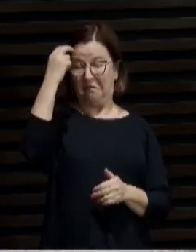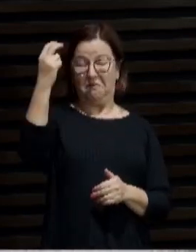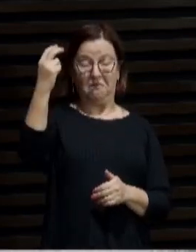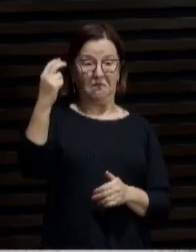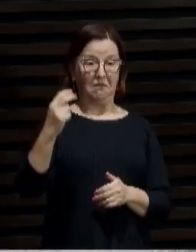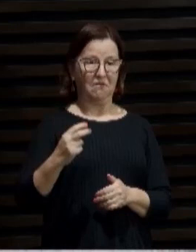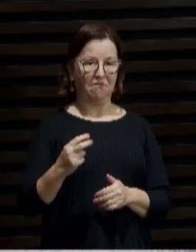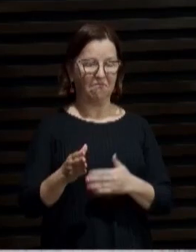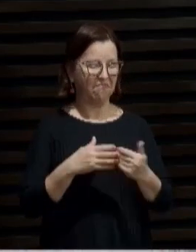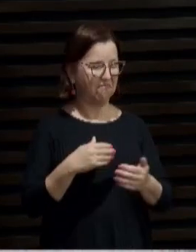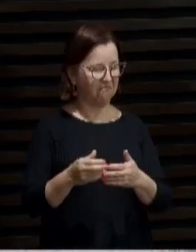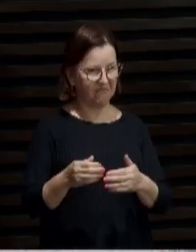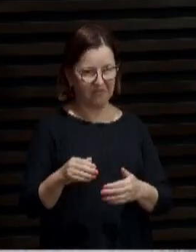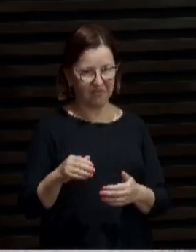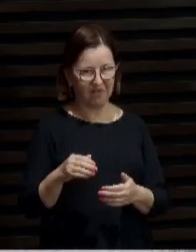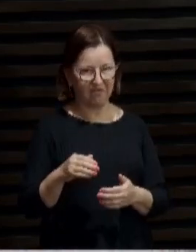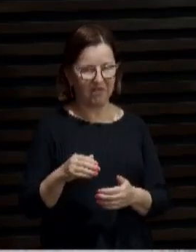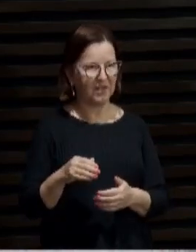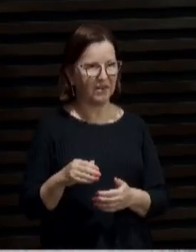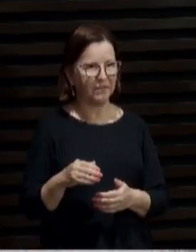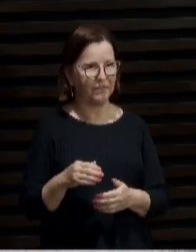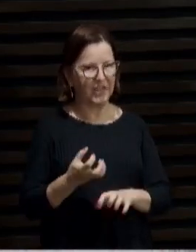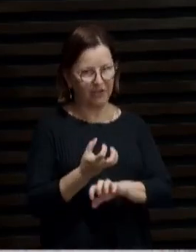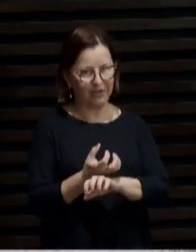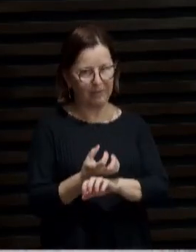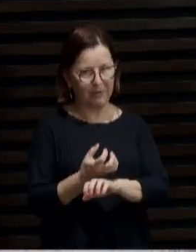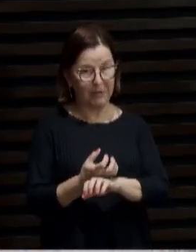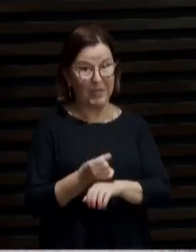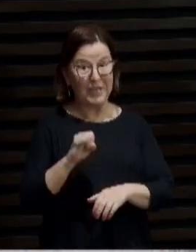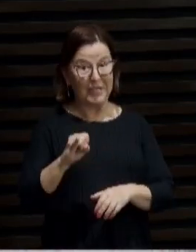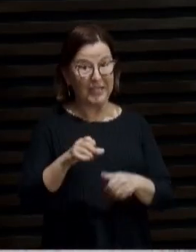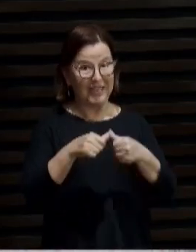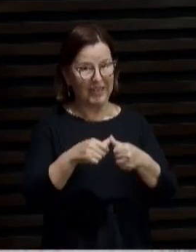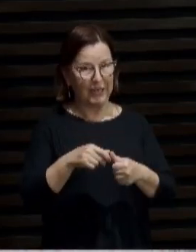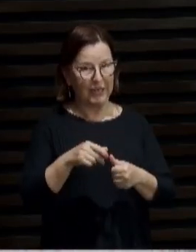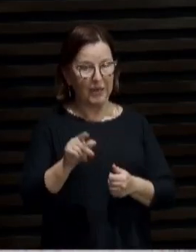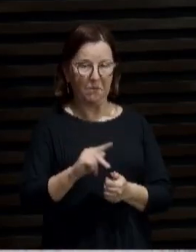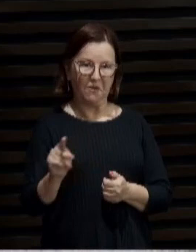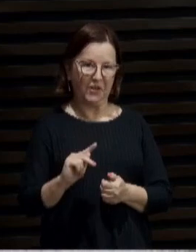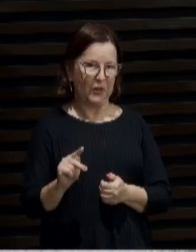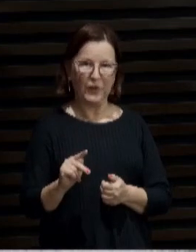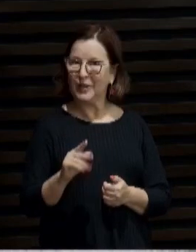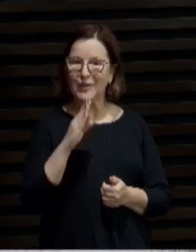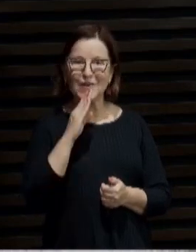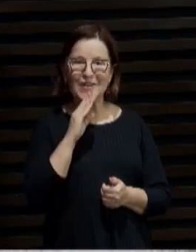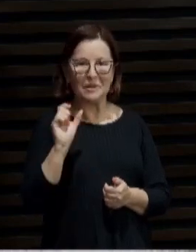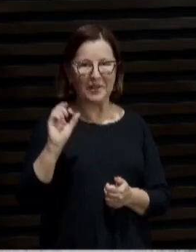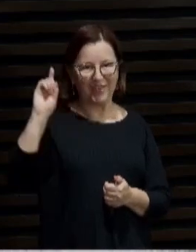qualquer área. Se essa pessoa, ela não conhece, não considera a palavra de